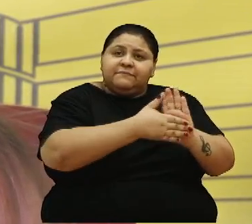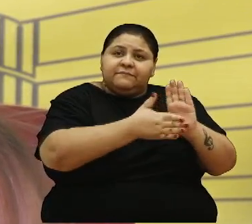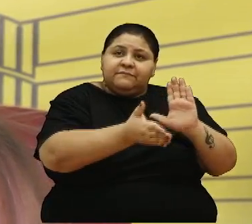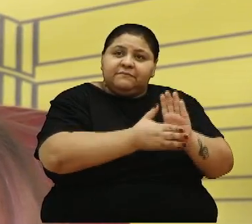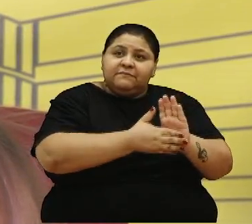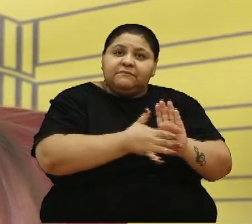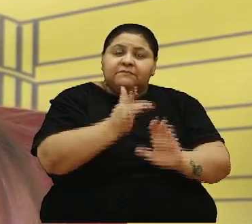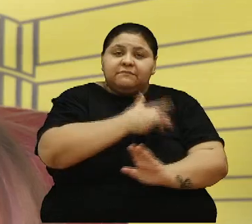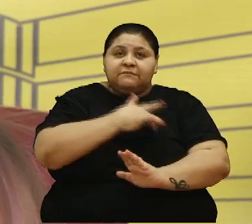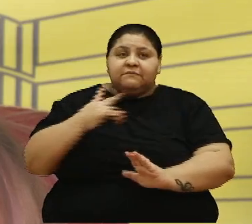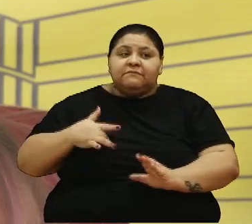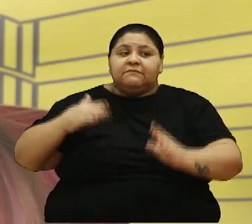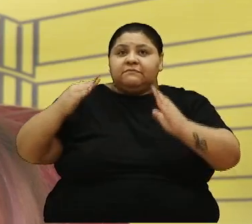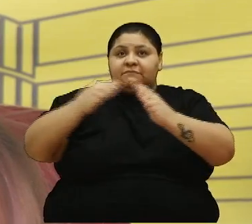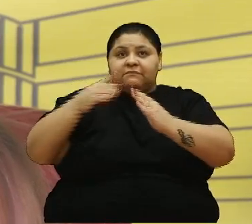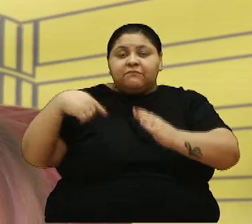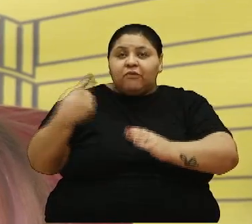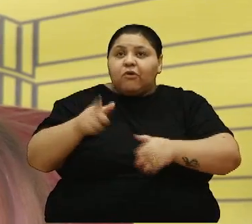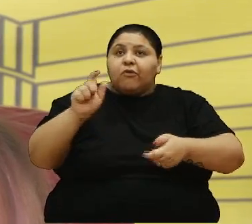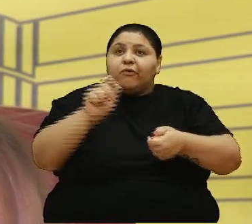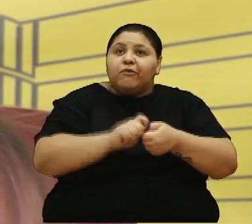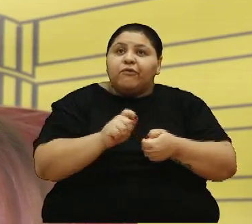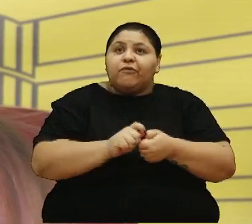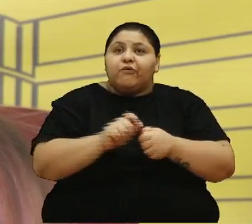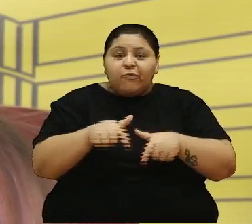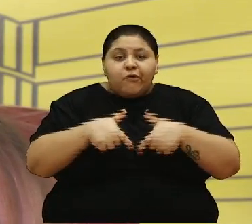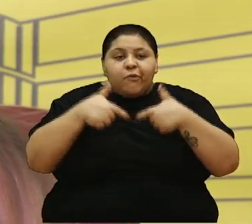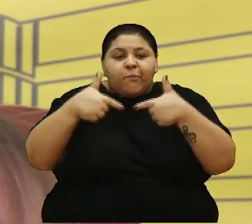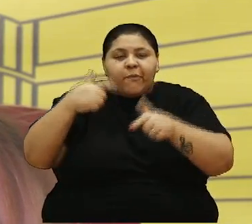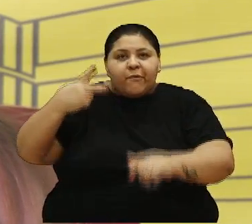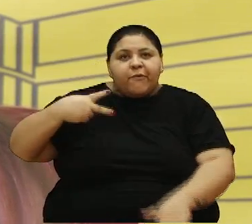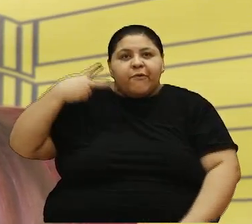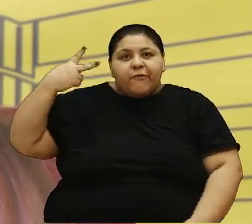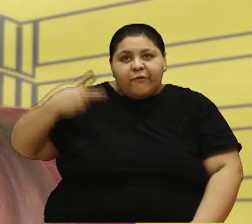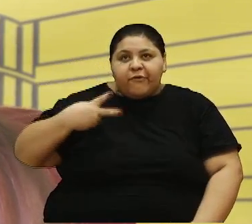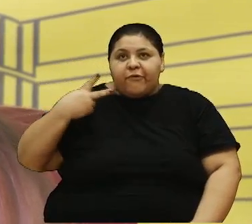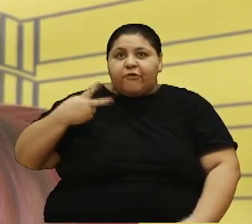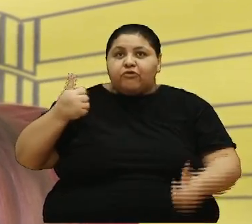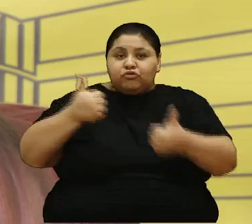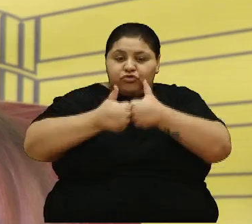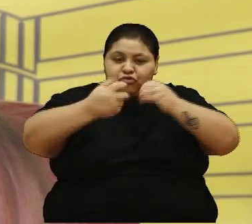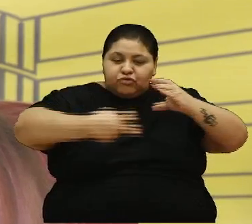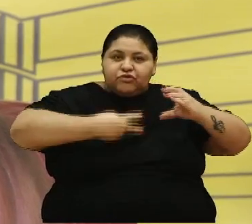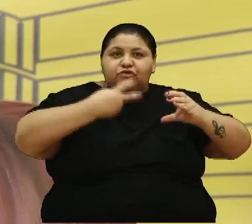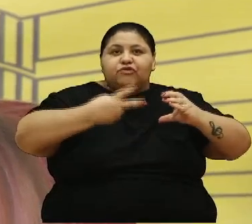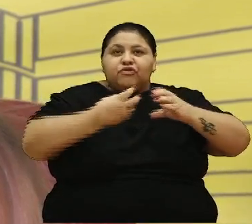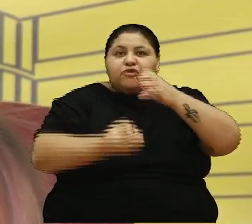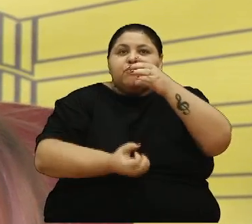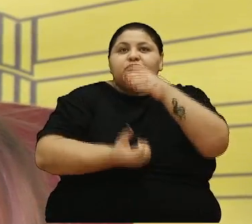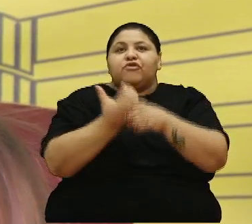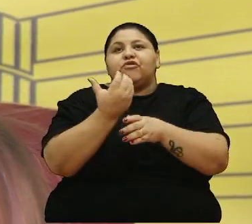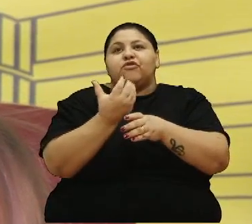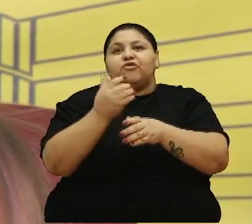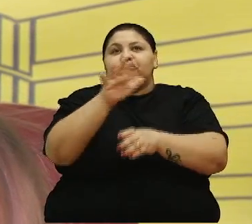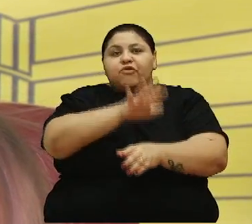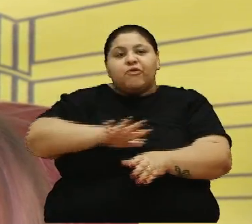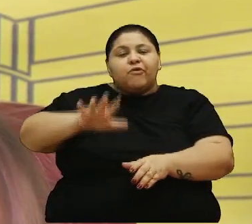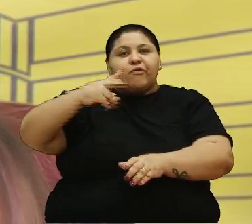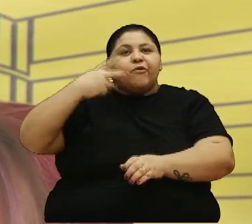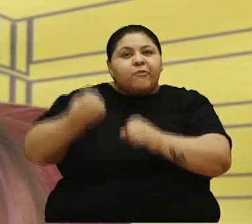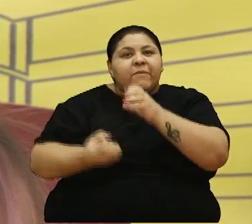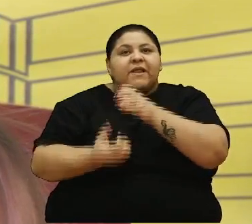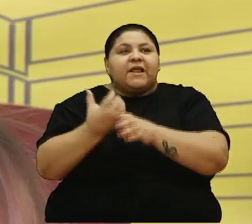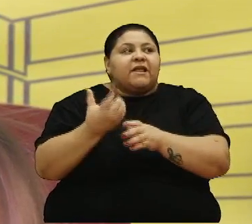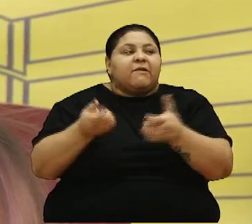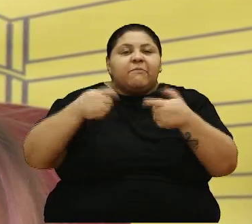de Saúde da Casa, de nós fazermos uma ação política de parte da Câmara, criando um fato político para criar